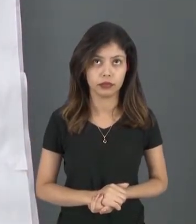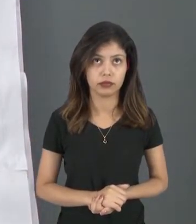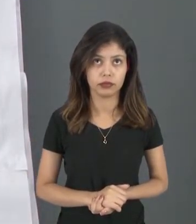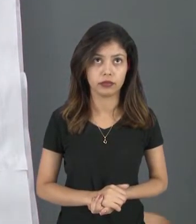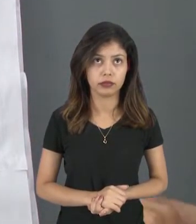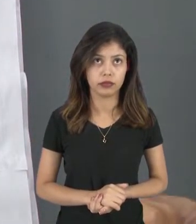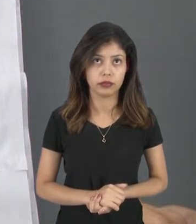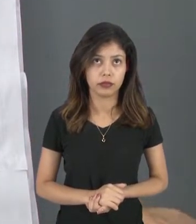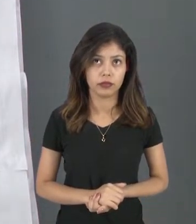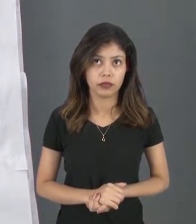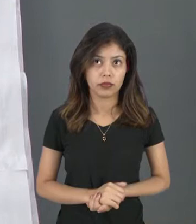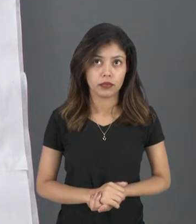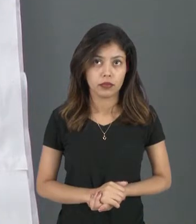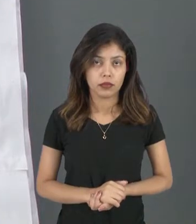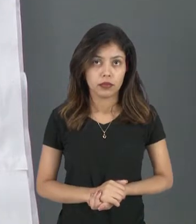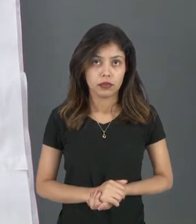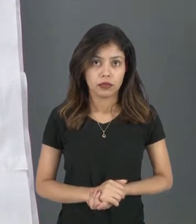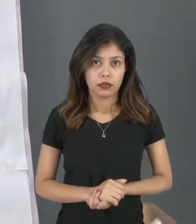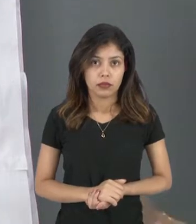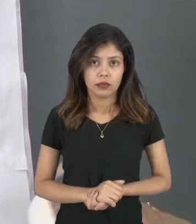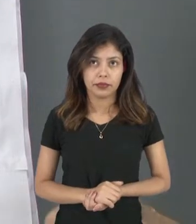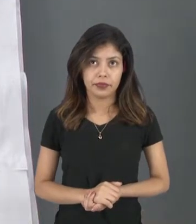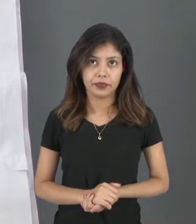Vamos lá?